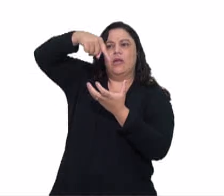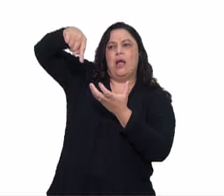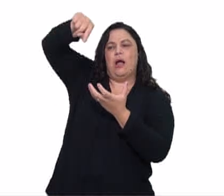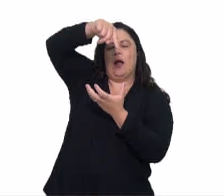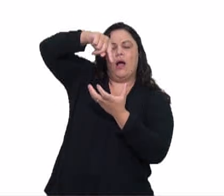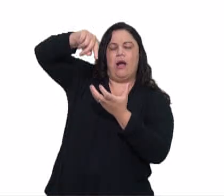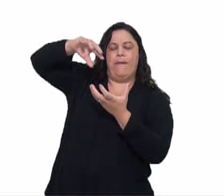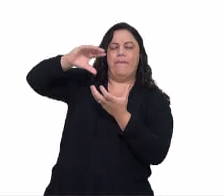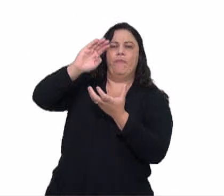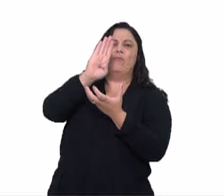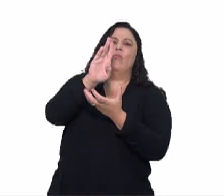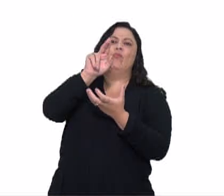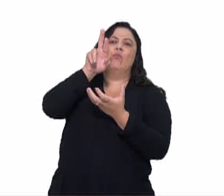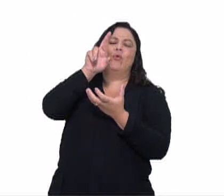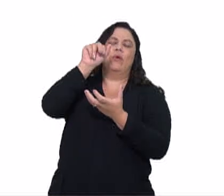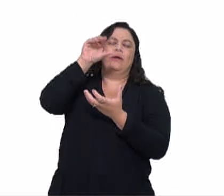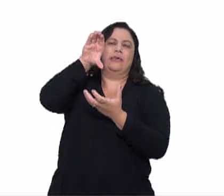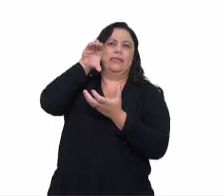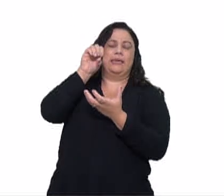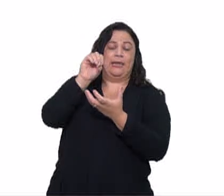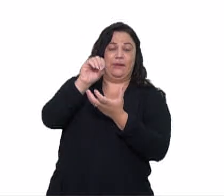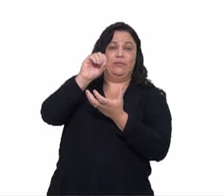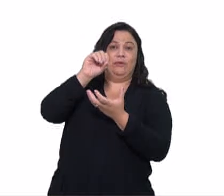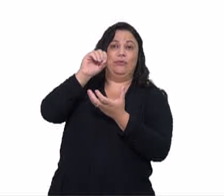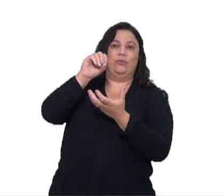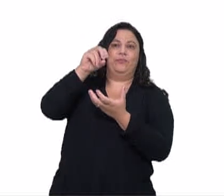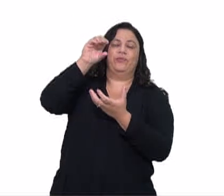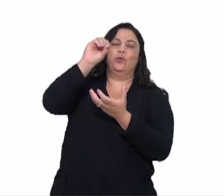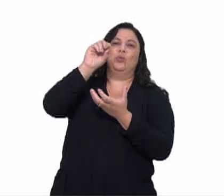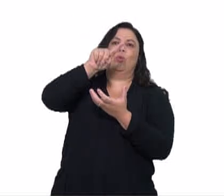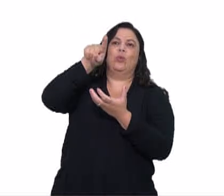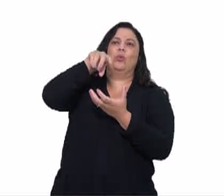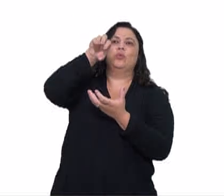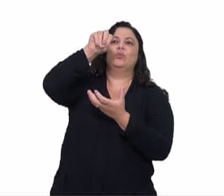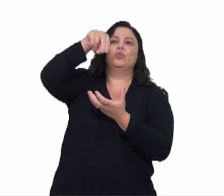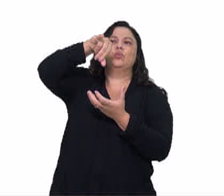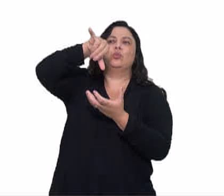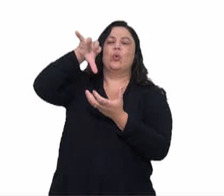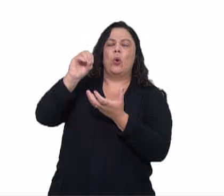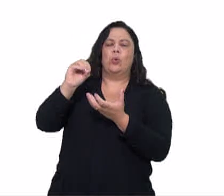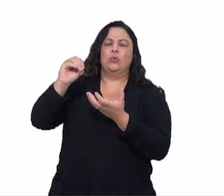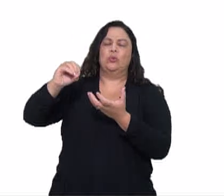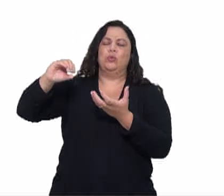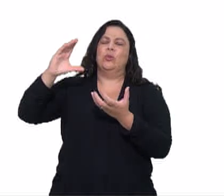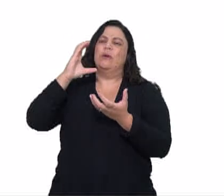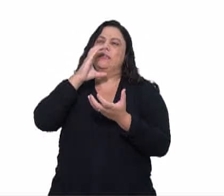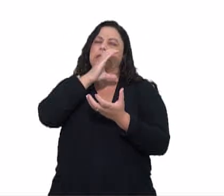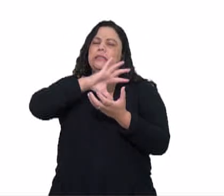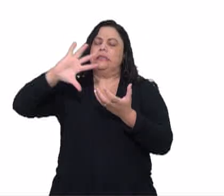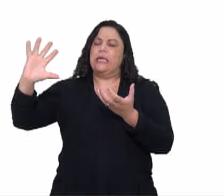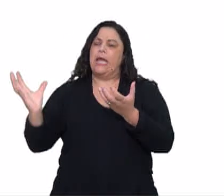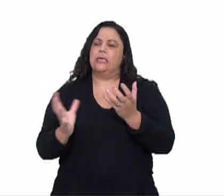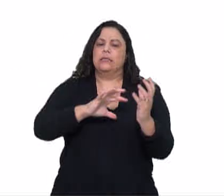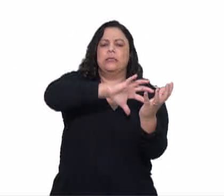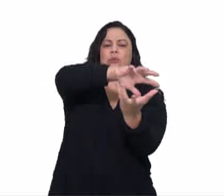ozônio que mudou os ventos da Antártida e aqueceu a água em contato com as bases do